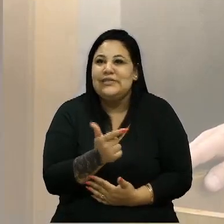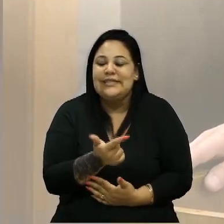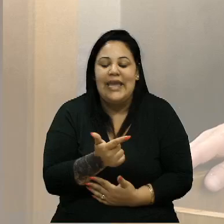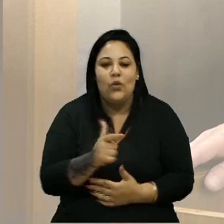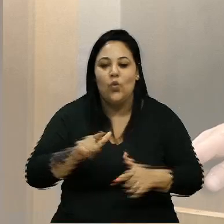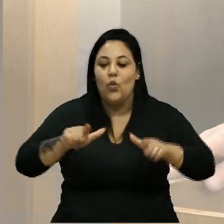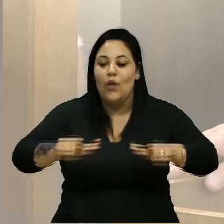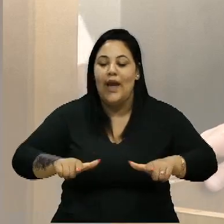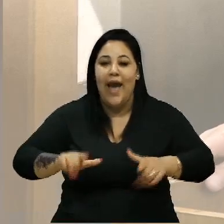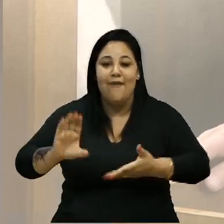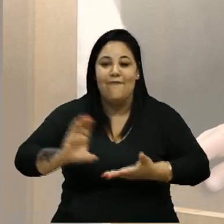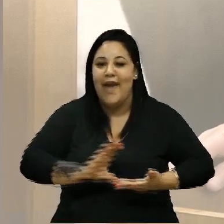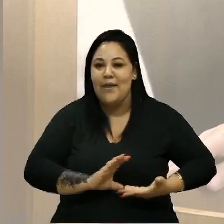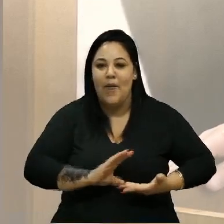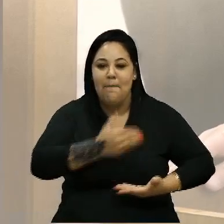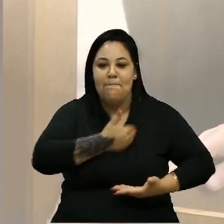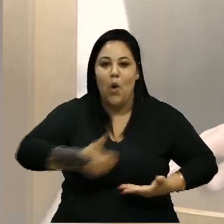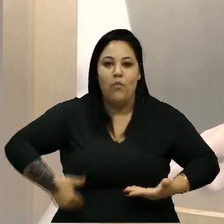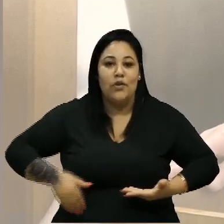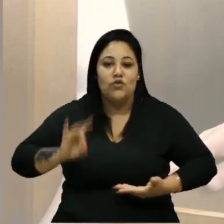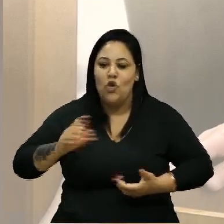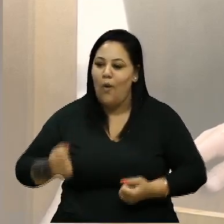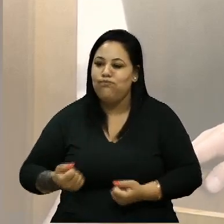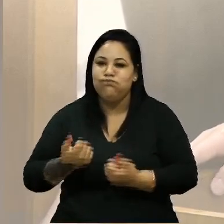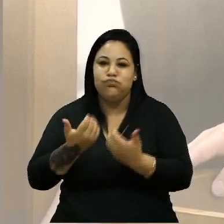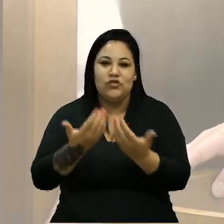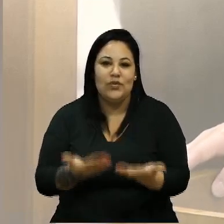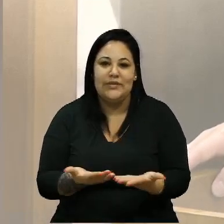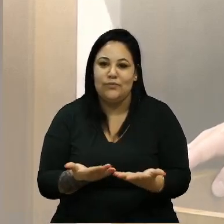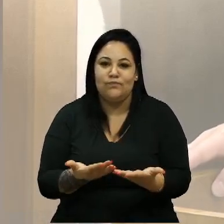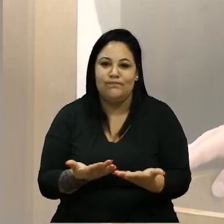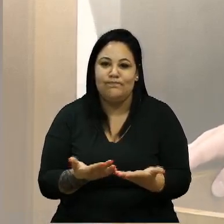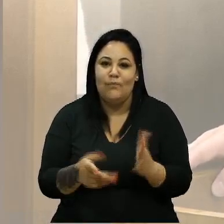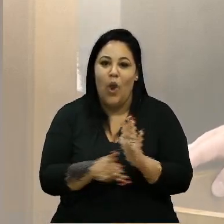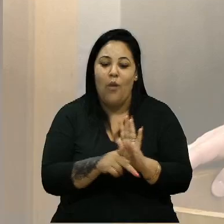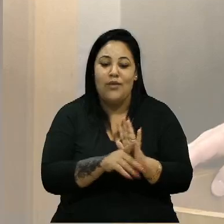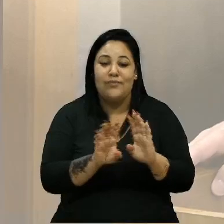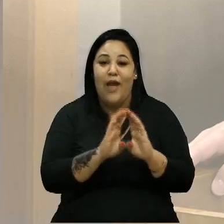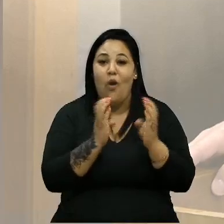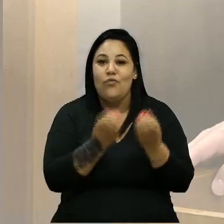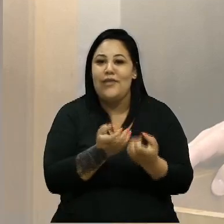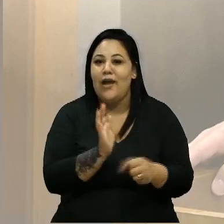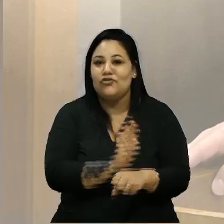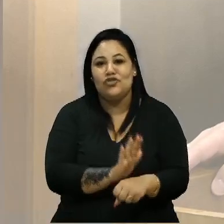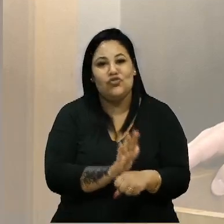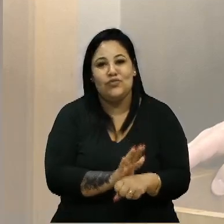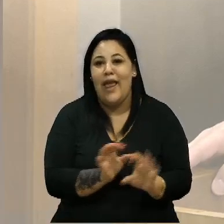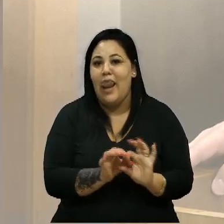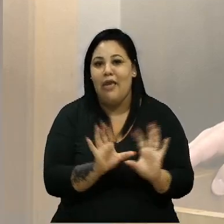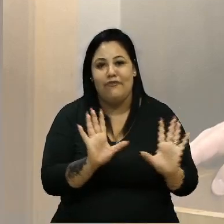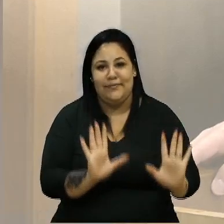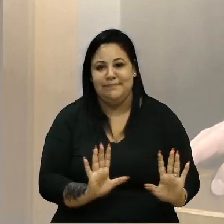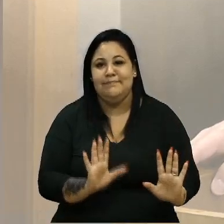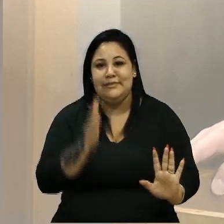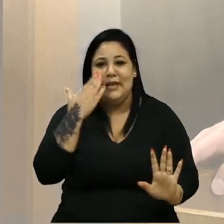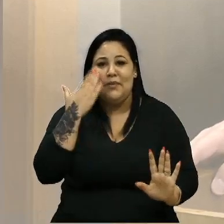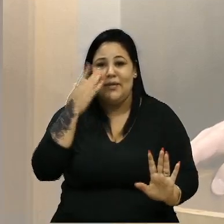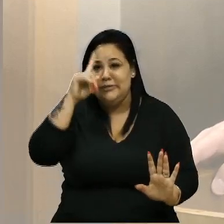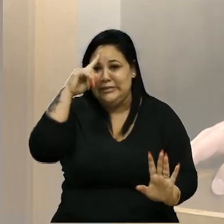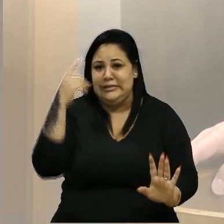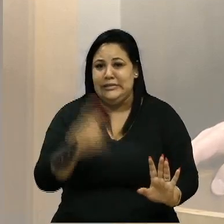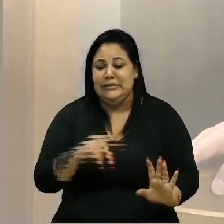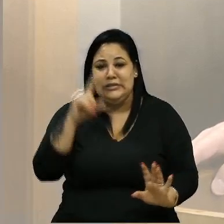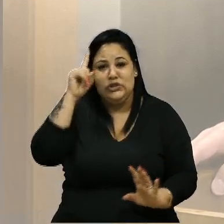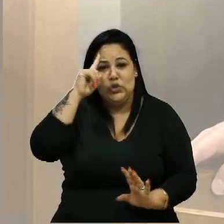pública e vivem com doações da comunidade. É um trabalho que árduo, diário,